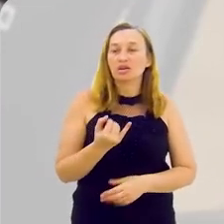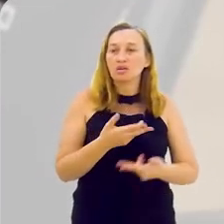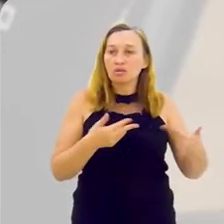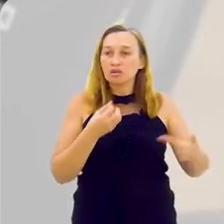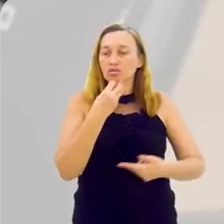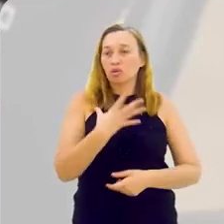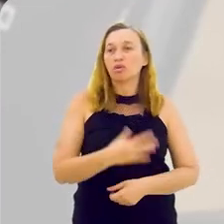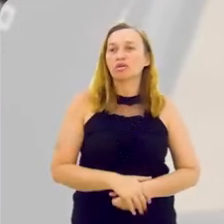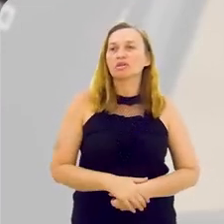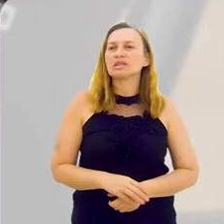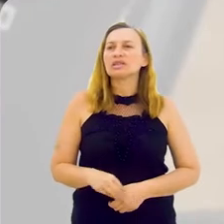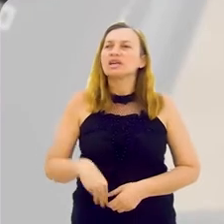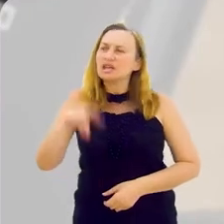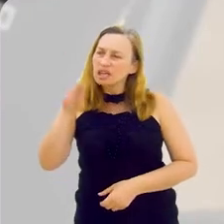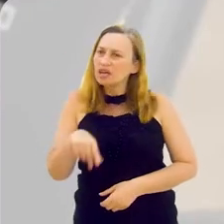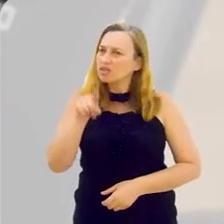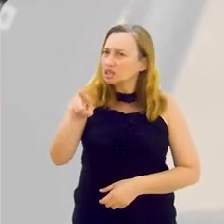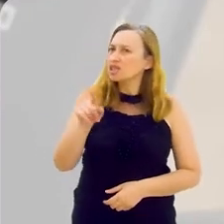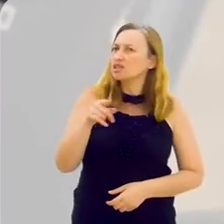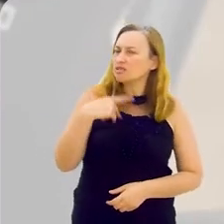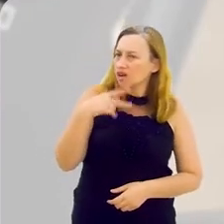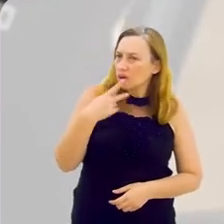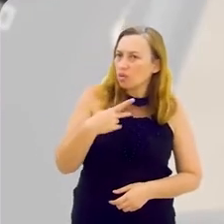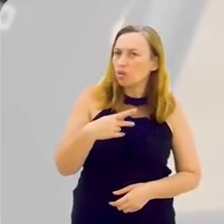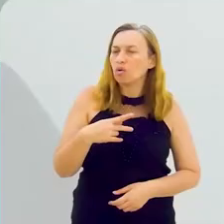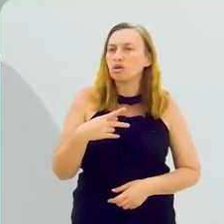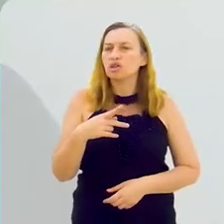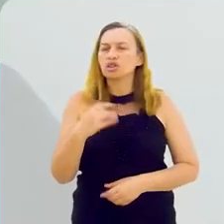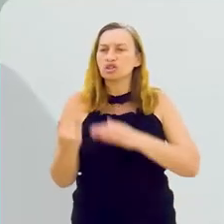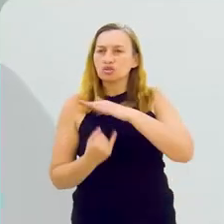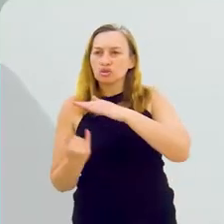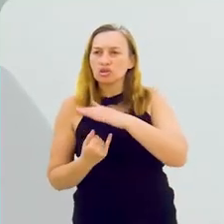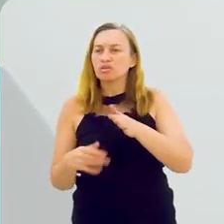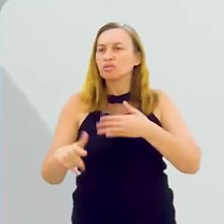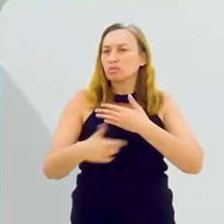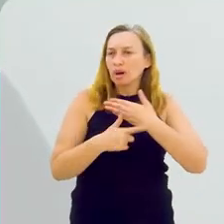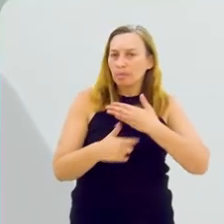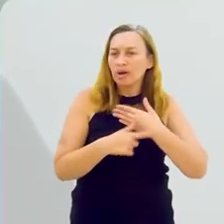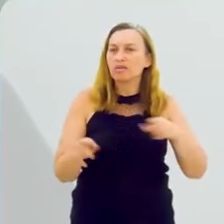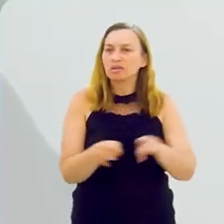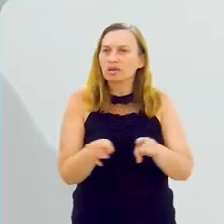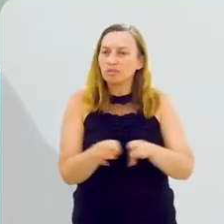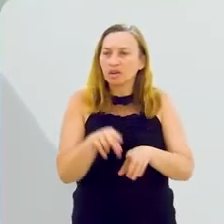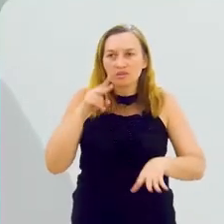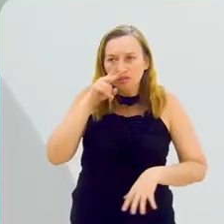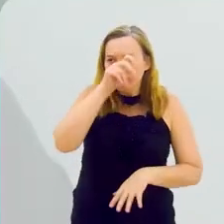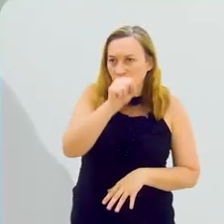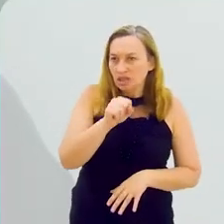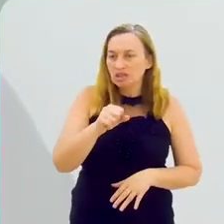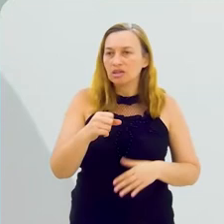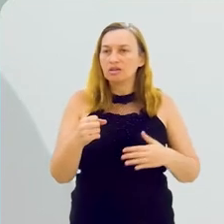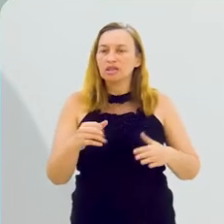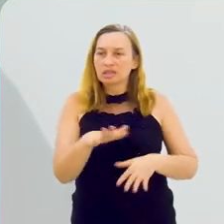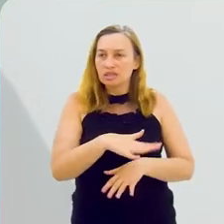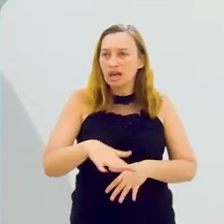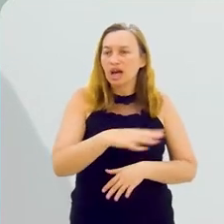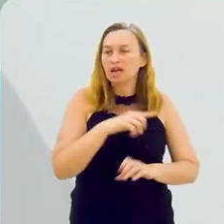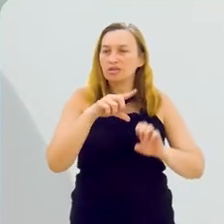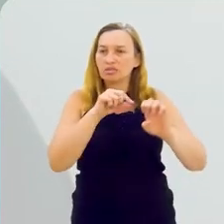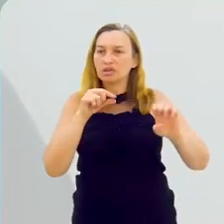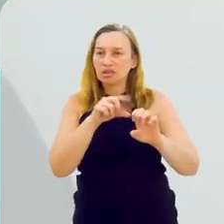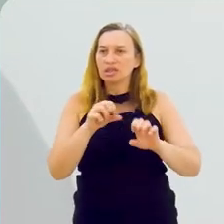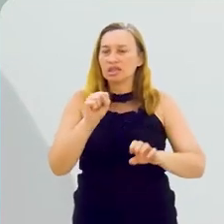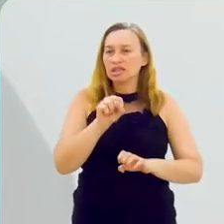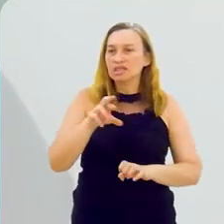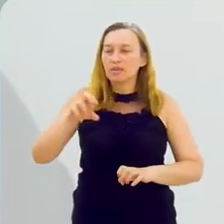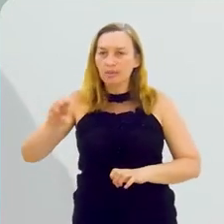tirar vantagens positivas desses fatores. Aí você já citou, né, que há várias instituições que têm um papel também de fortalecer